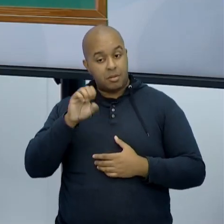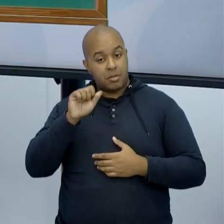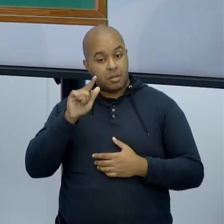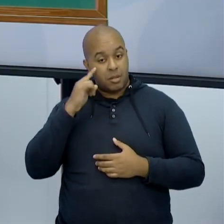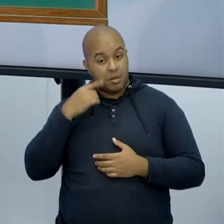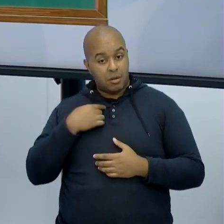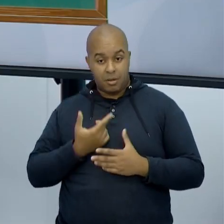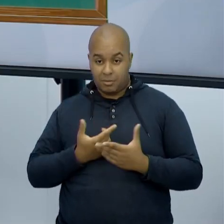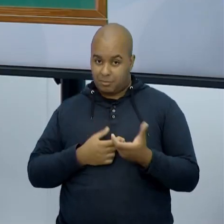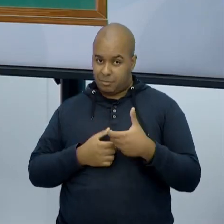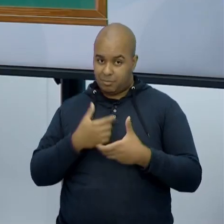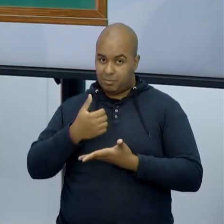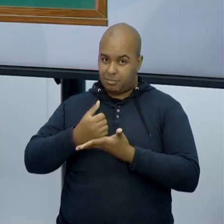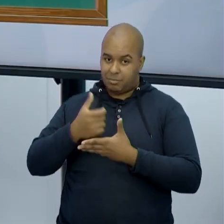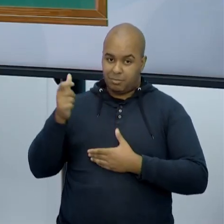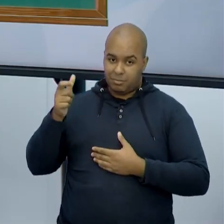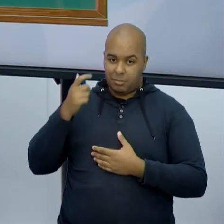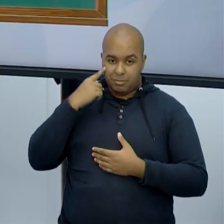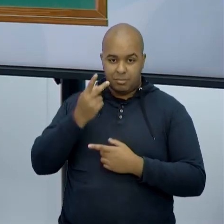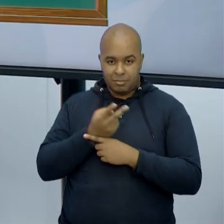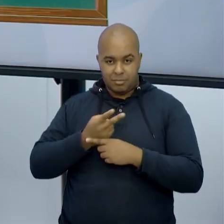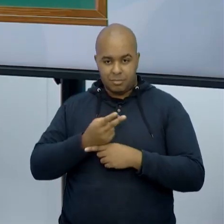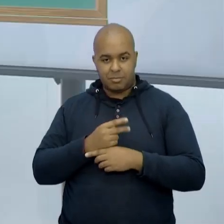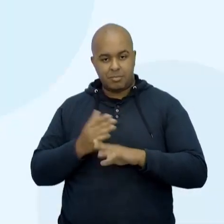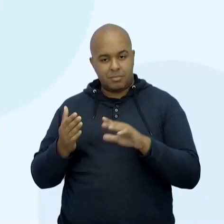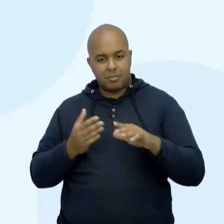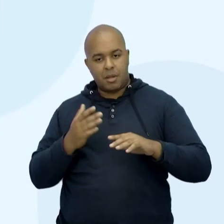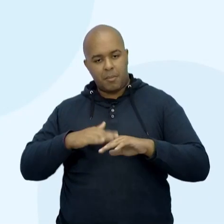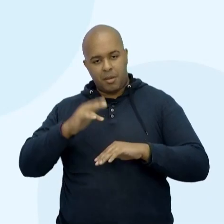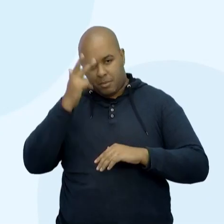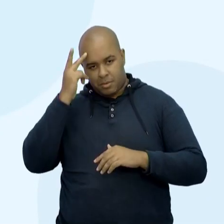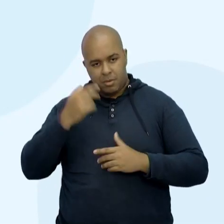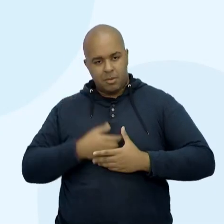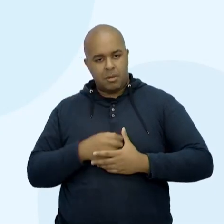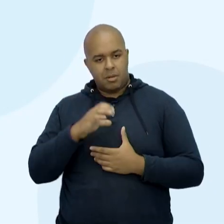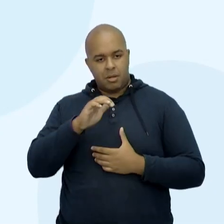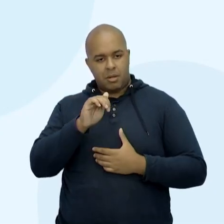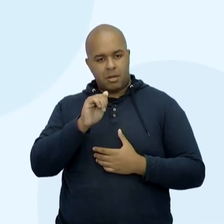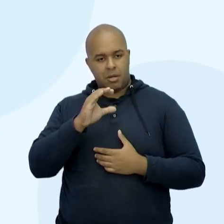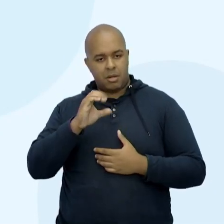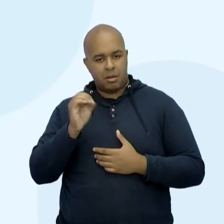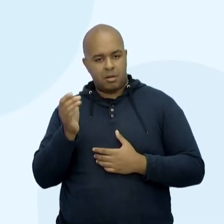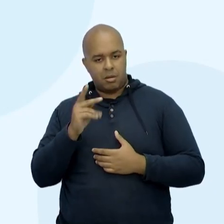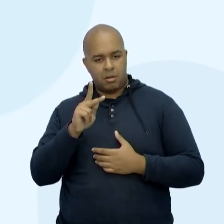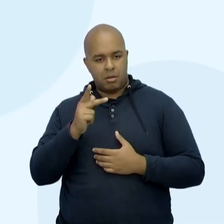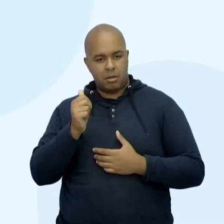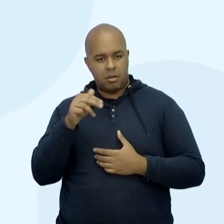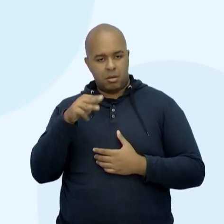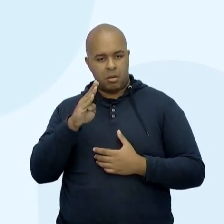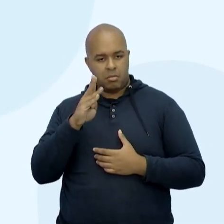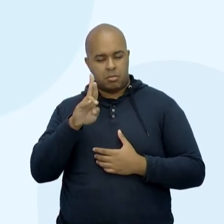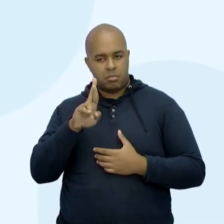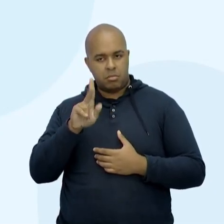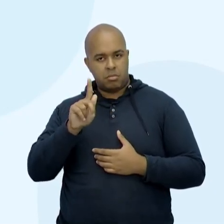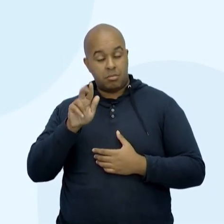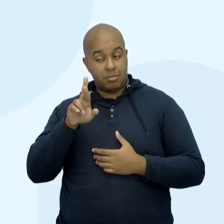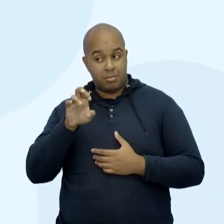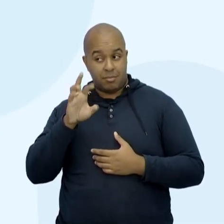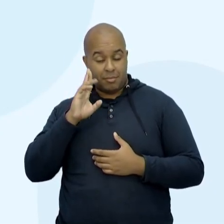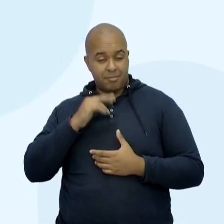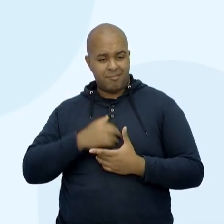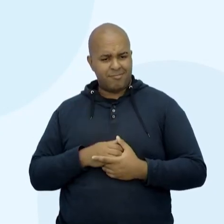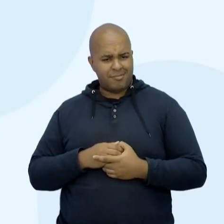Saldanha, ó. Então, pesquisa. Vamos lá então. Mais gente. Cal Hamburger. Gente, Cal Hamburger.